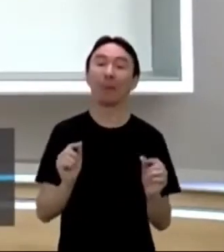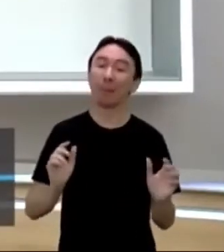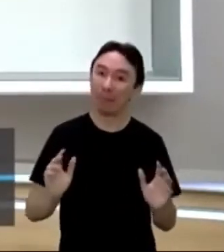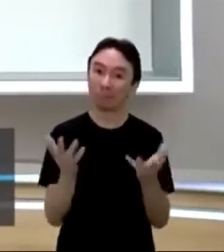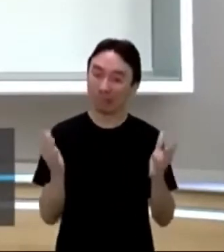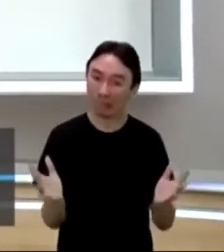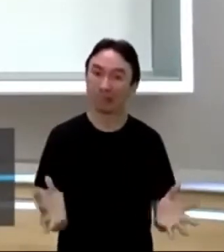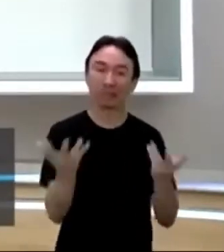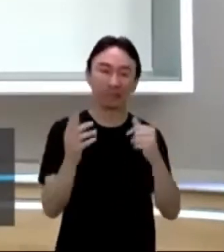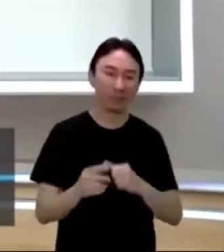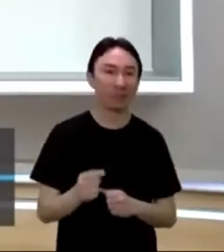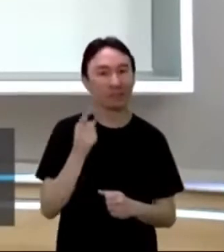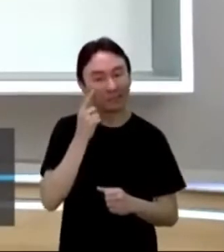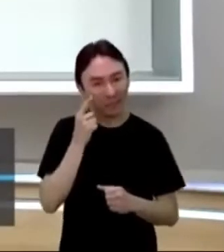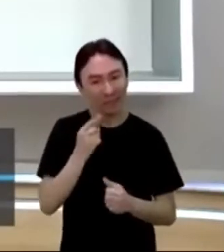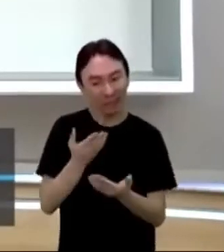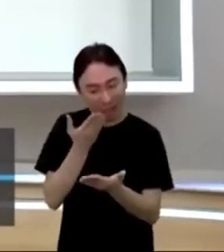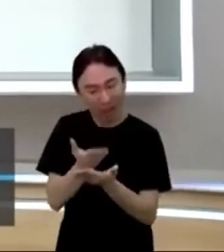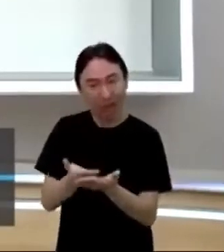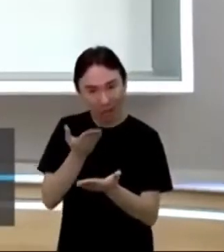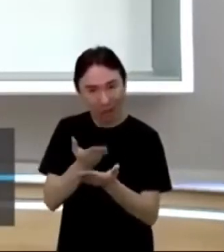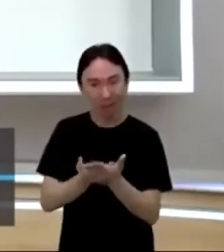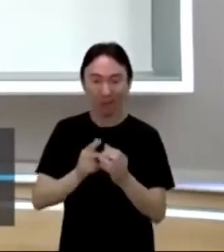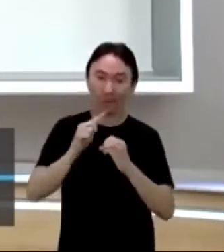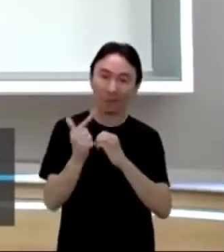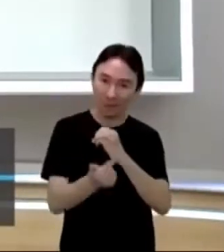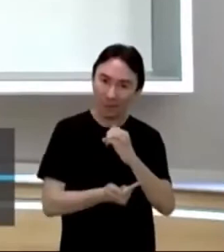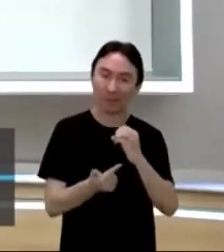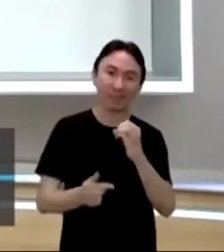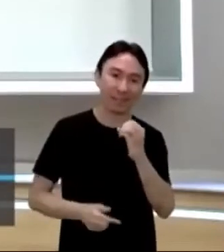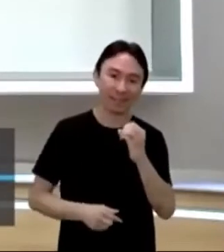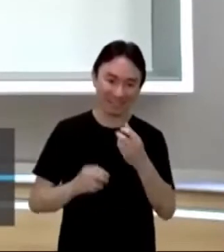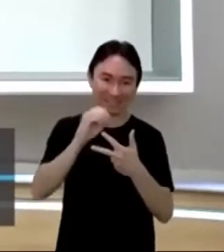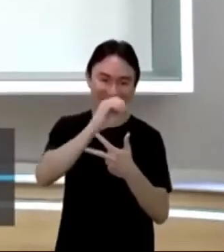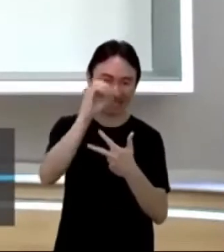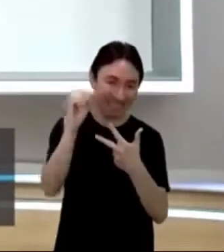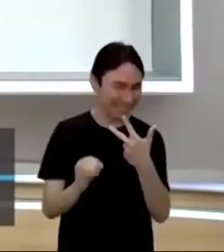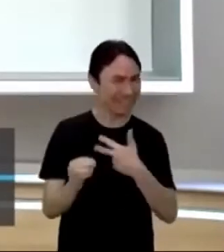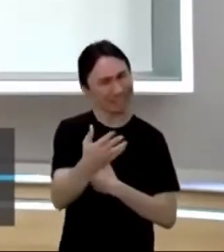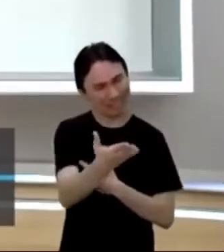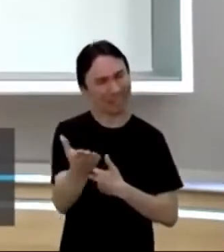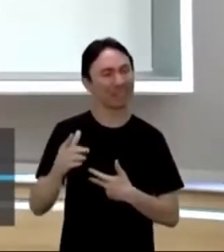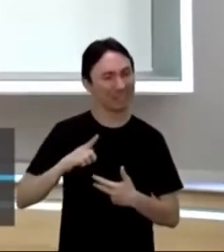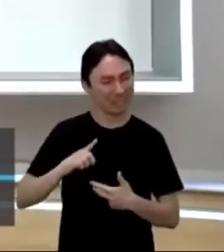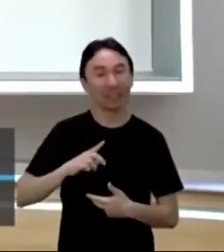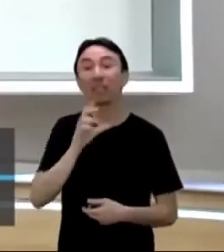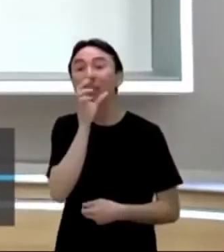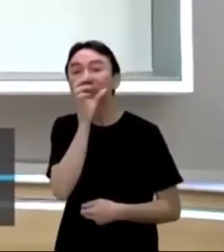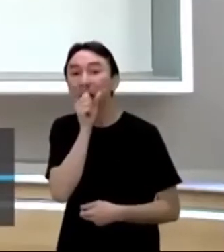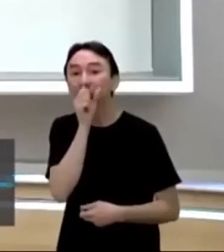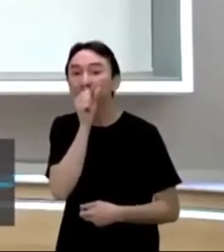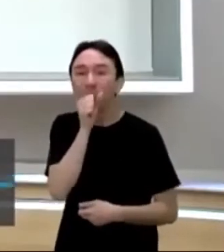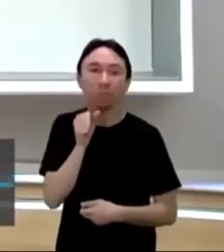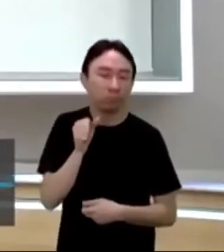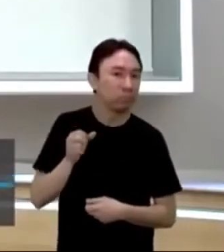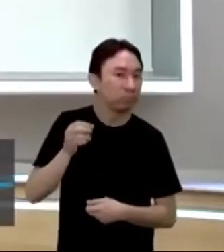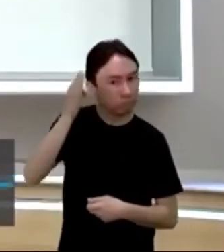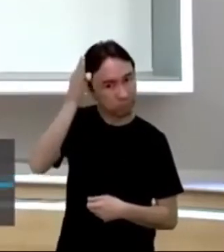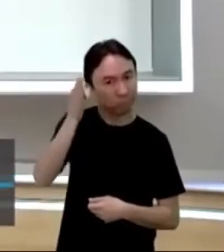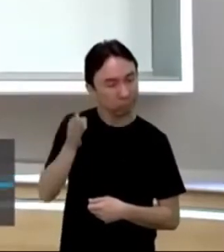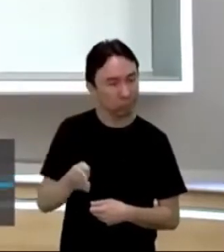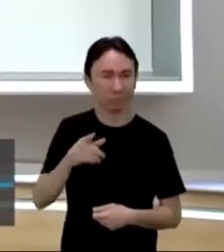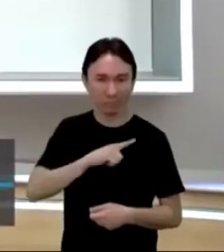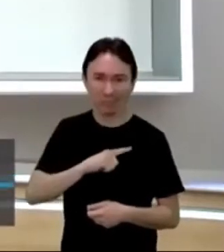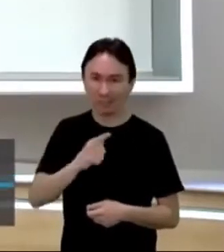sobre as aulas aí de geografia do Enem, que vocês estão tendo aí todos os sábados, né? Para aprimorar aí o conhecimento